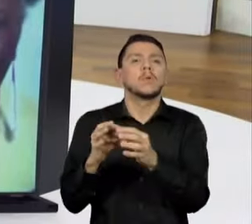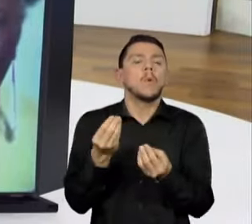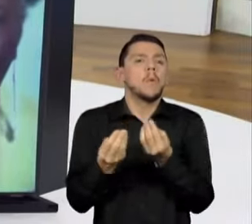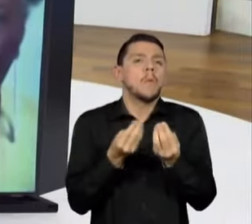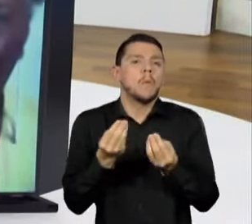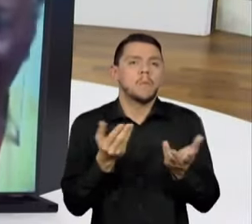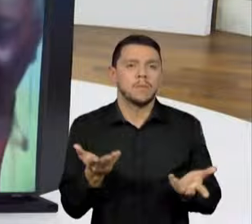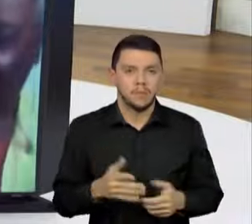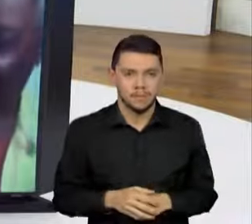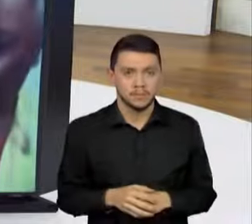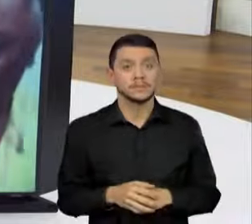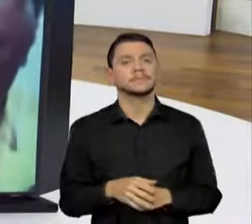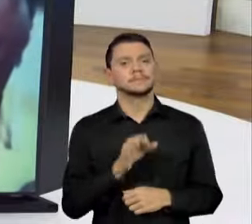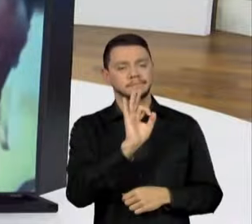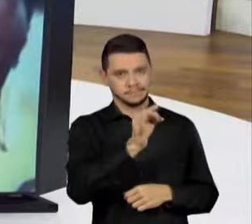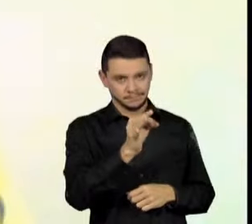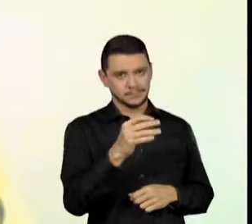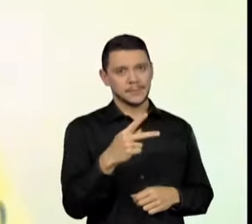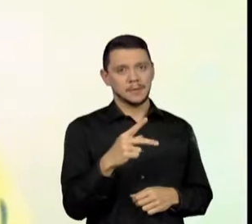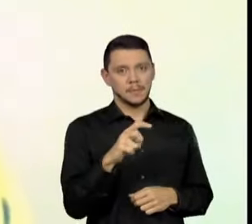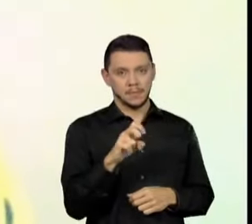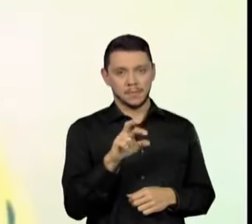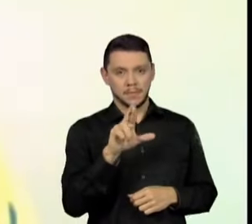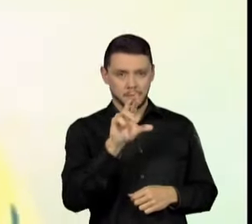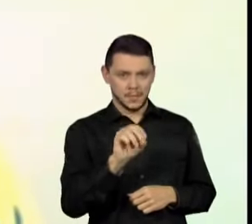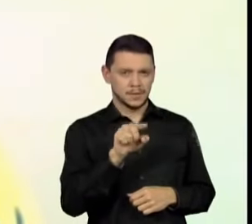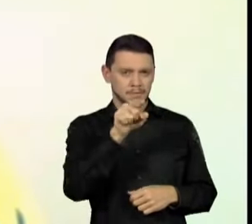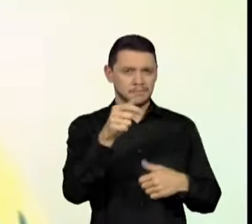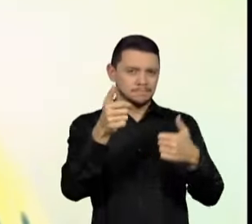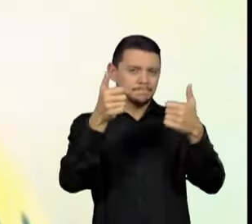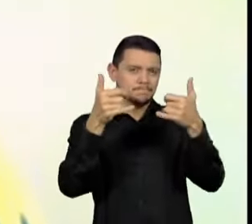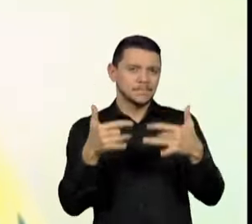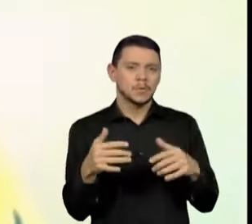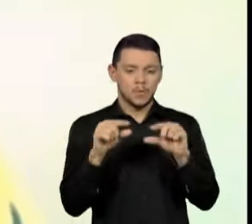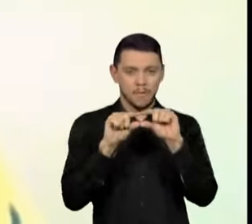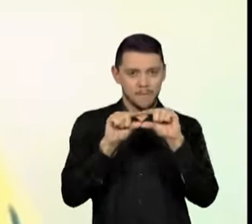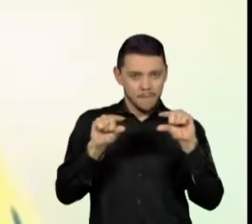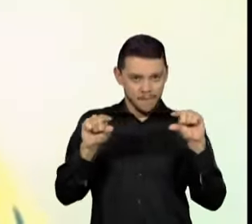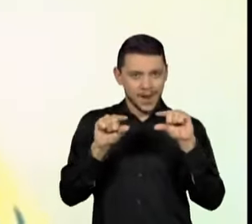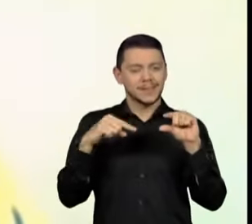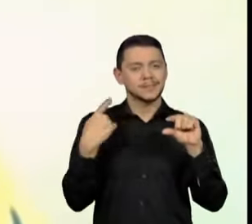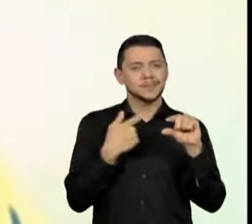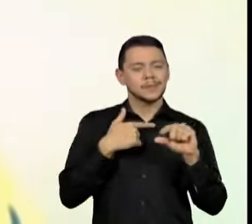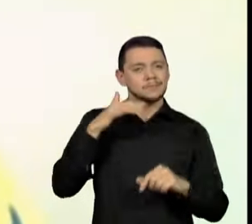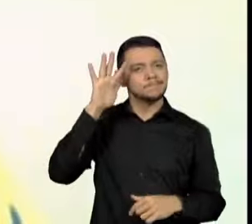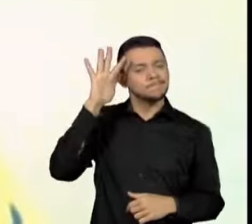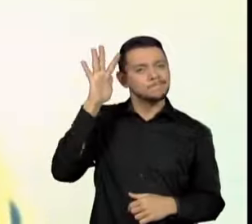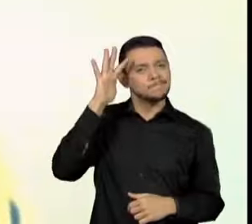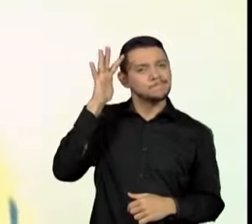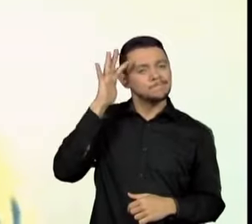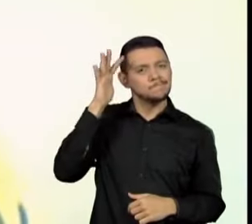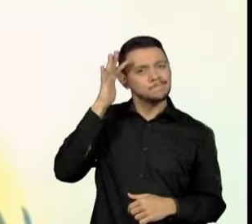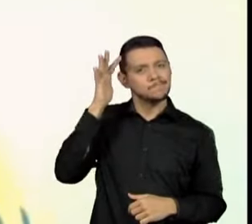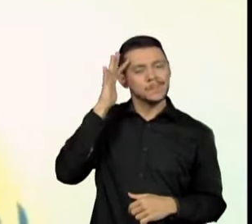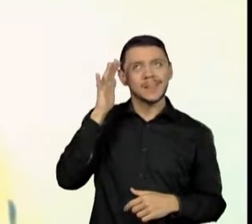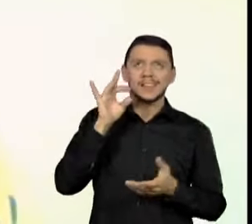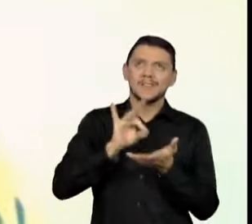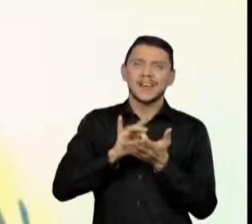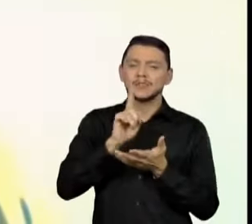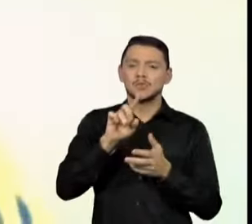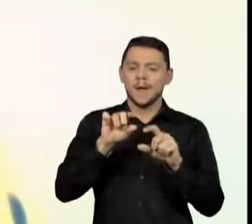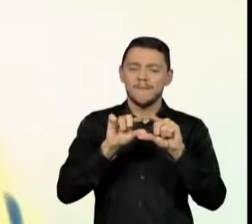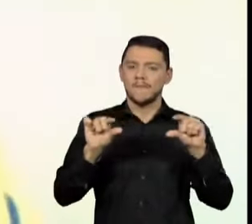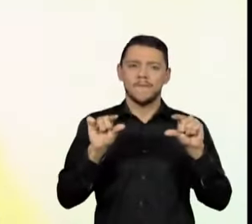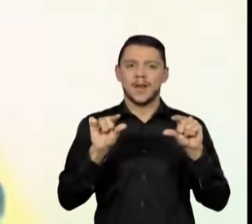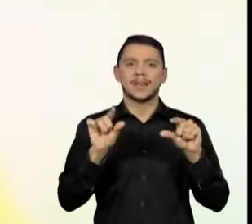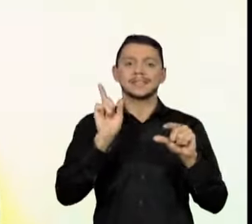Pois é, Pedro, você falou uma frase que a gente tem pensado muito, né? Aliás, não é uma frase, mas uma posição